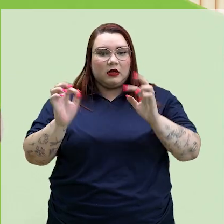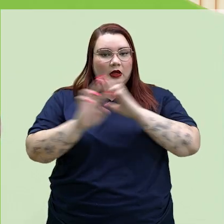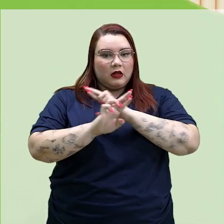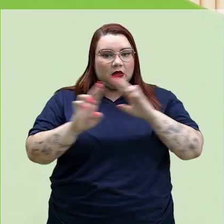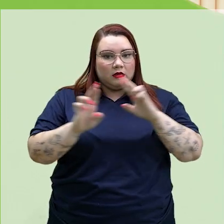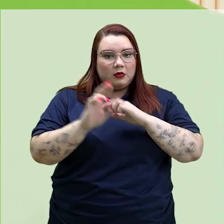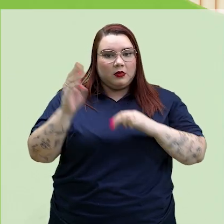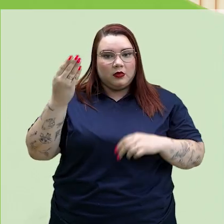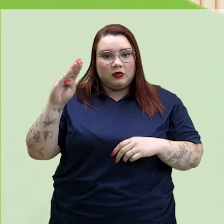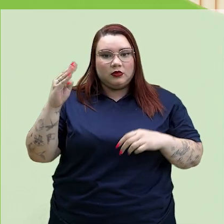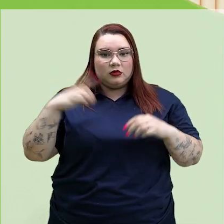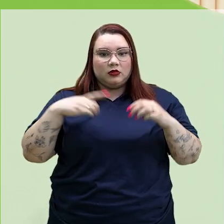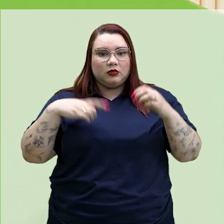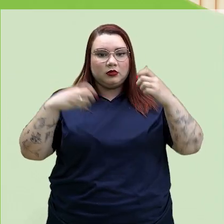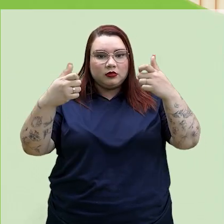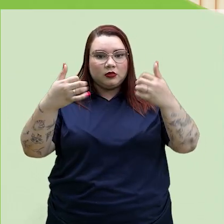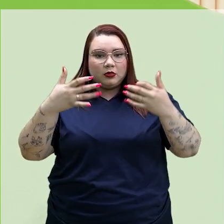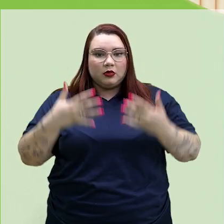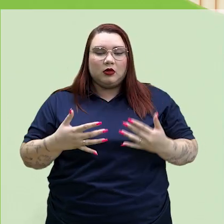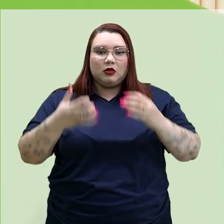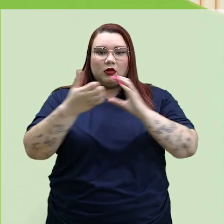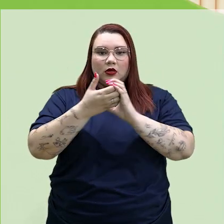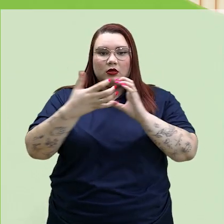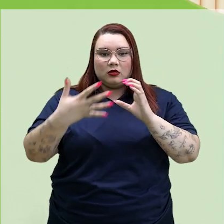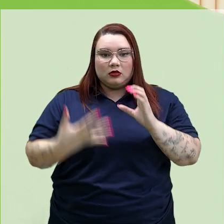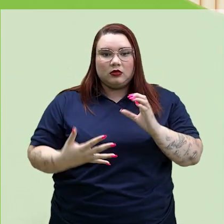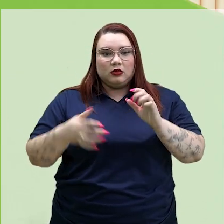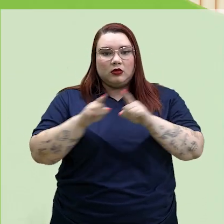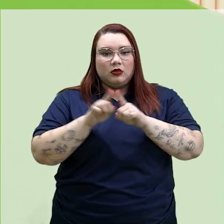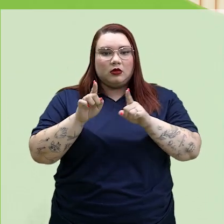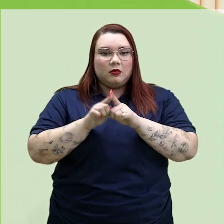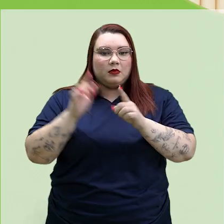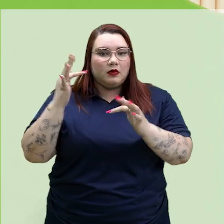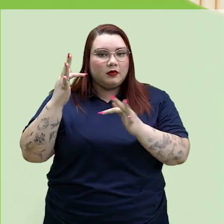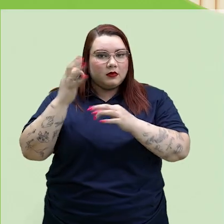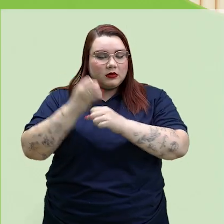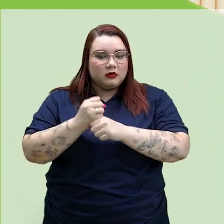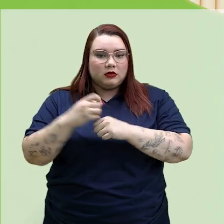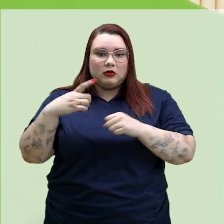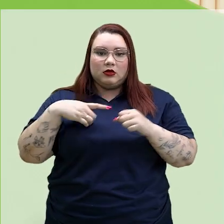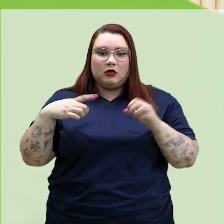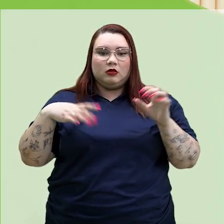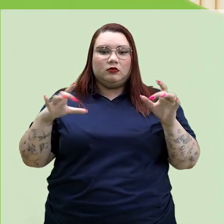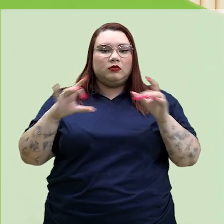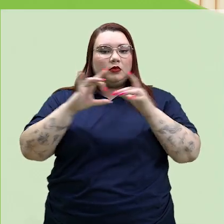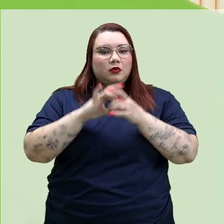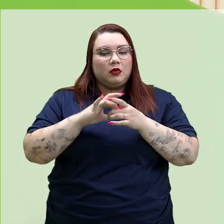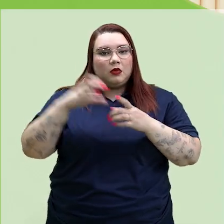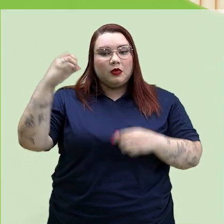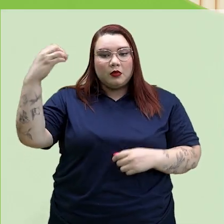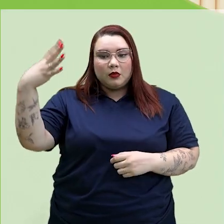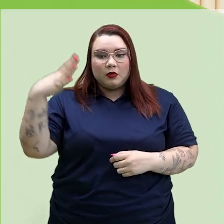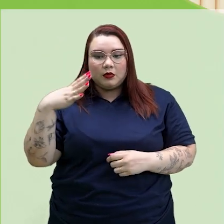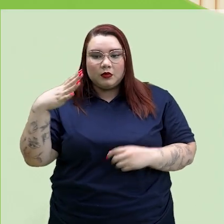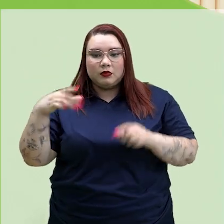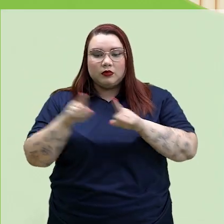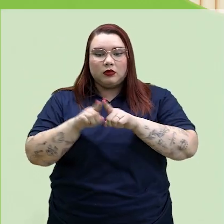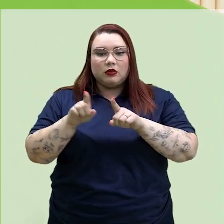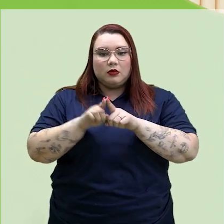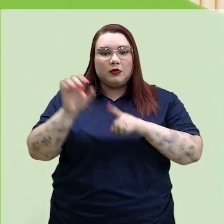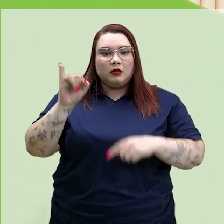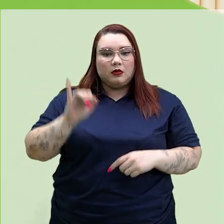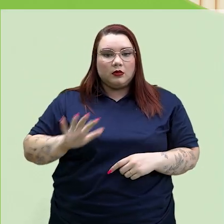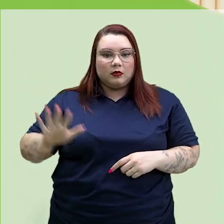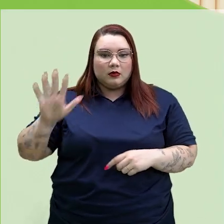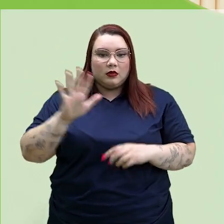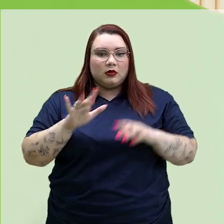vem explicando os elementos e a física vem falando da luz, da imagem,